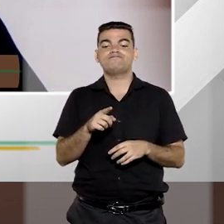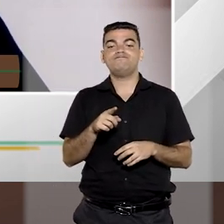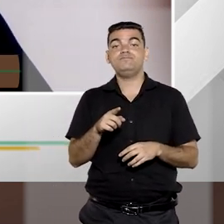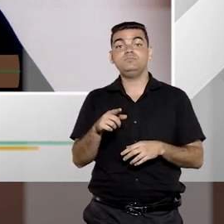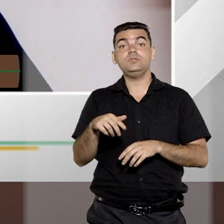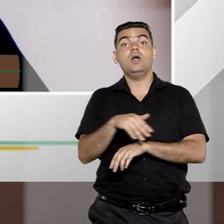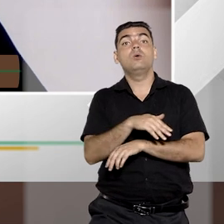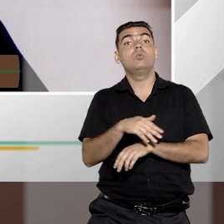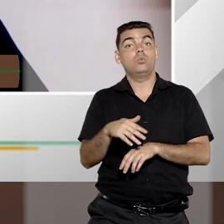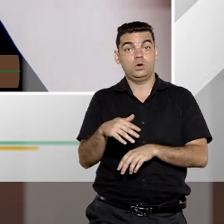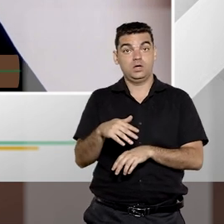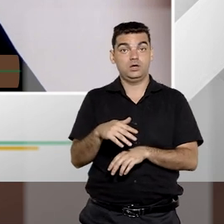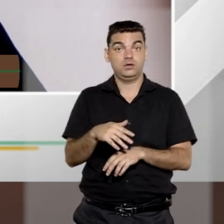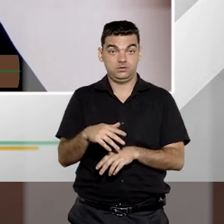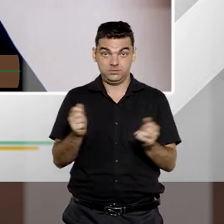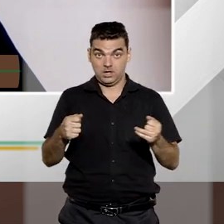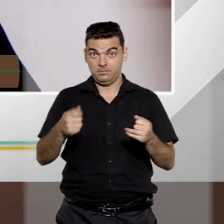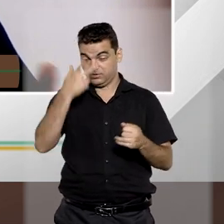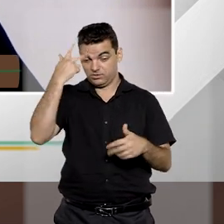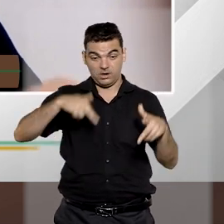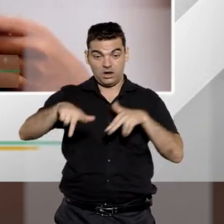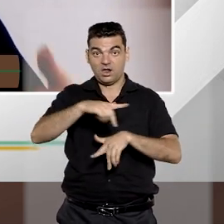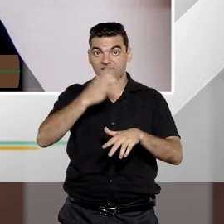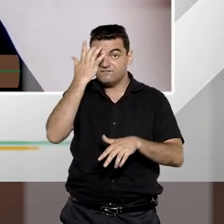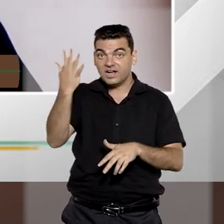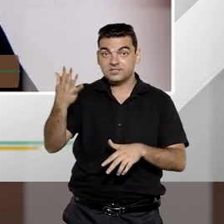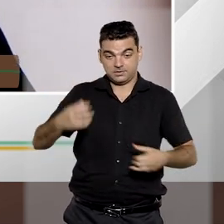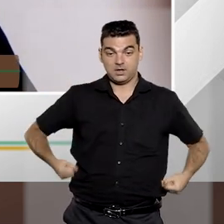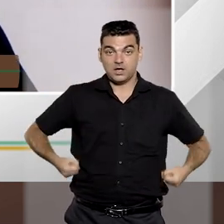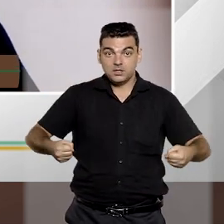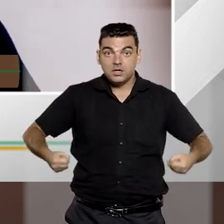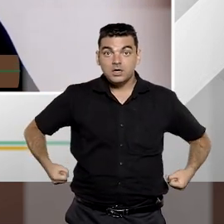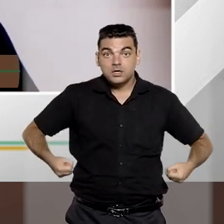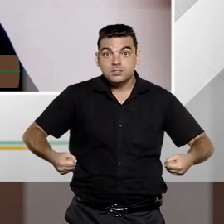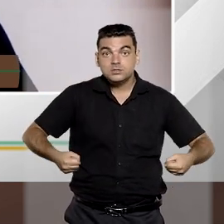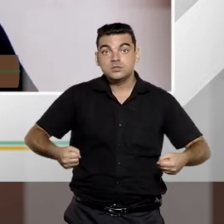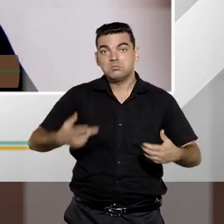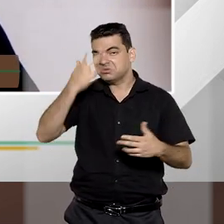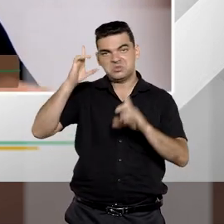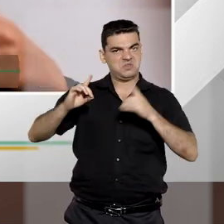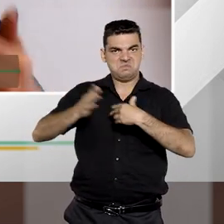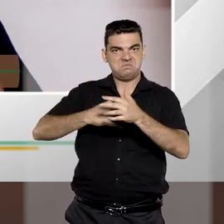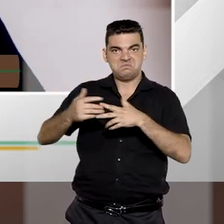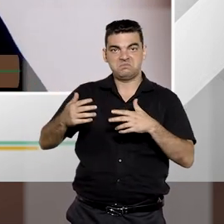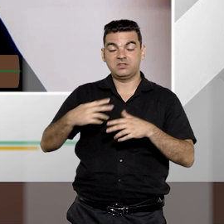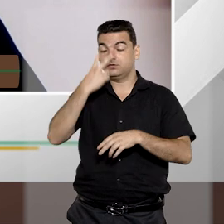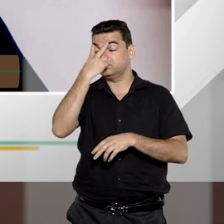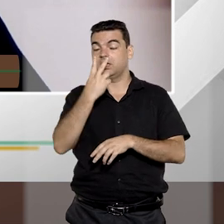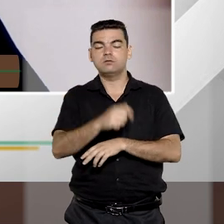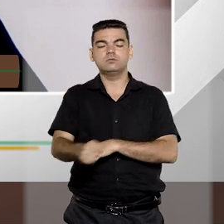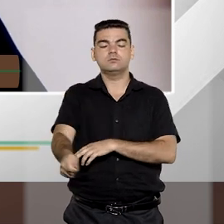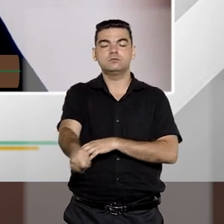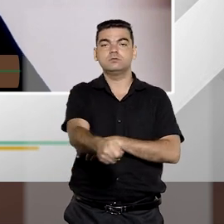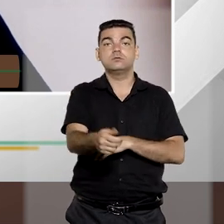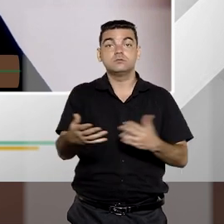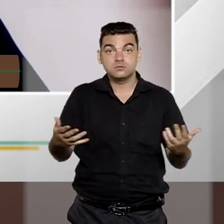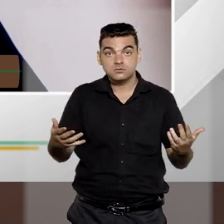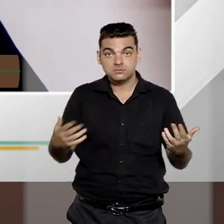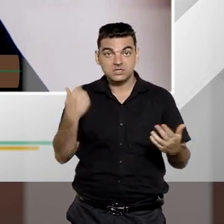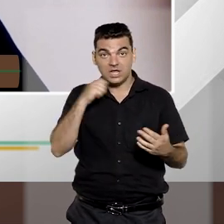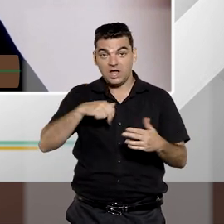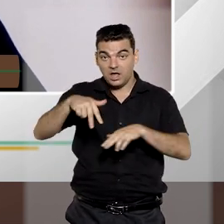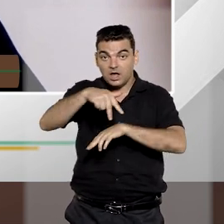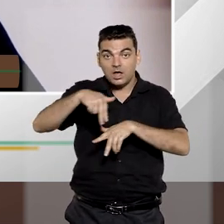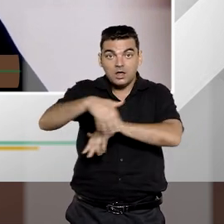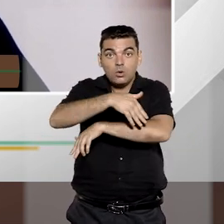as vias públicas, elas estão para um cadeirante, para uma pessoa com deficiência visual, mas a gente também tem que